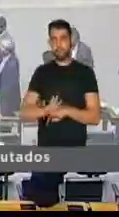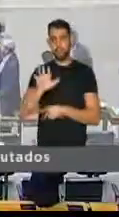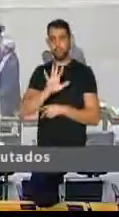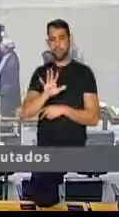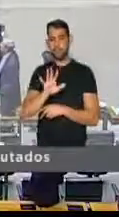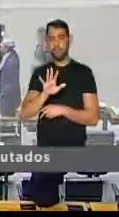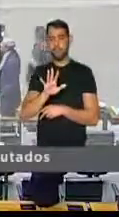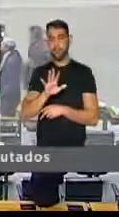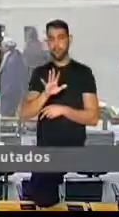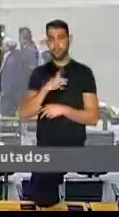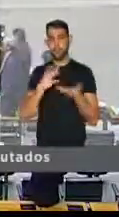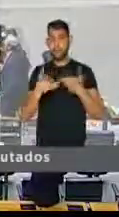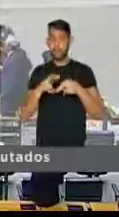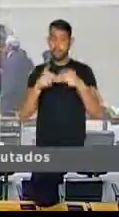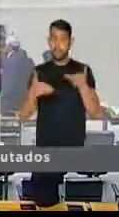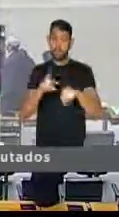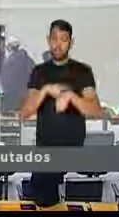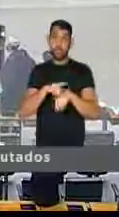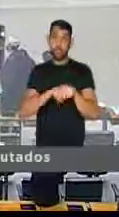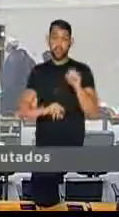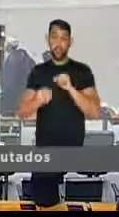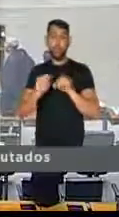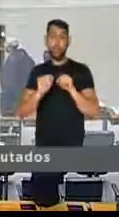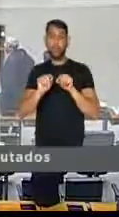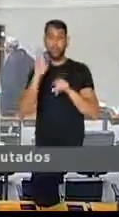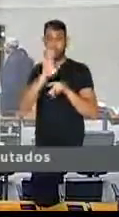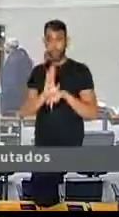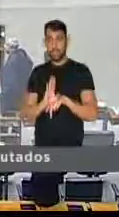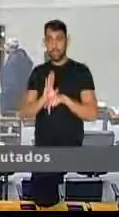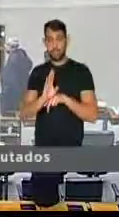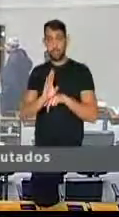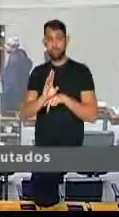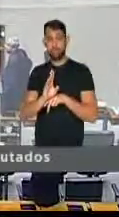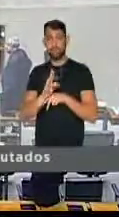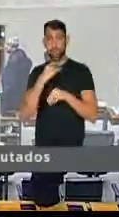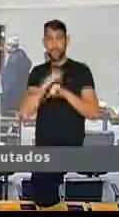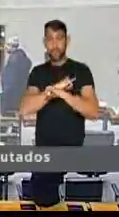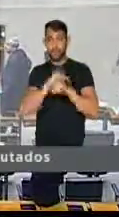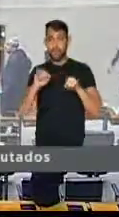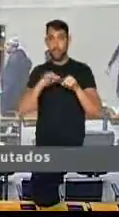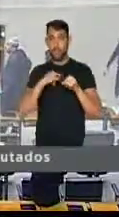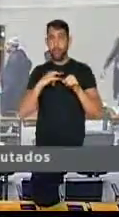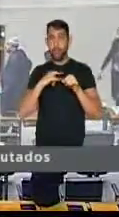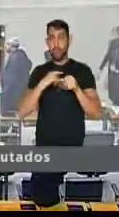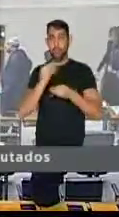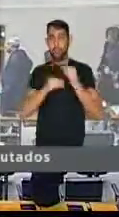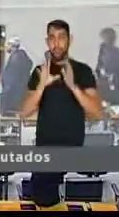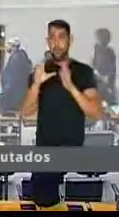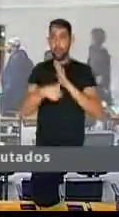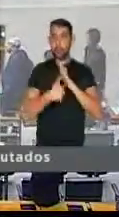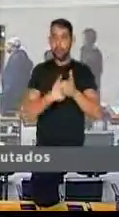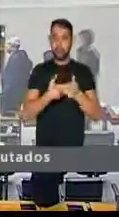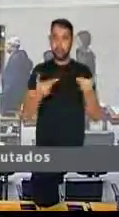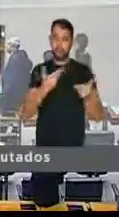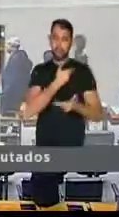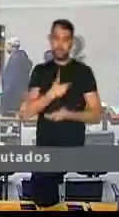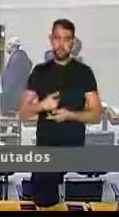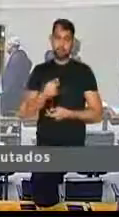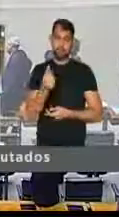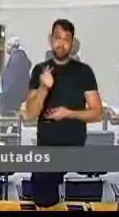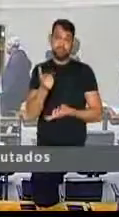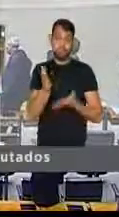nacional. Neste instante, o Brasil registra o maior rombo nas suas finanças